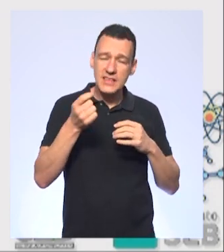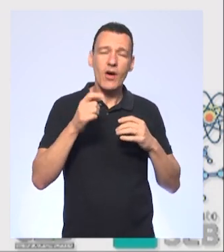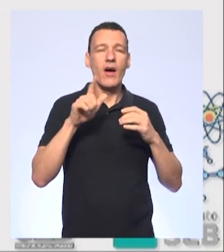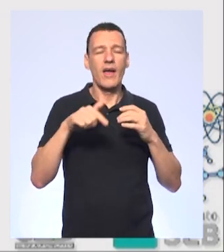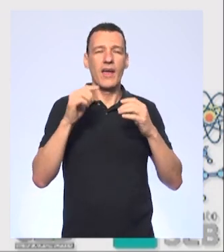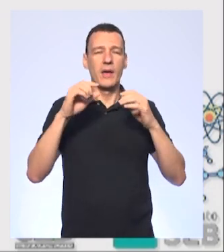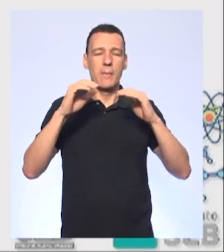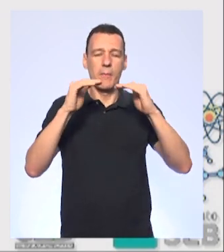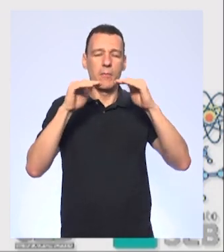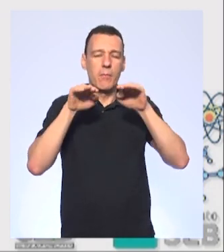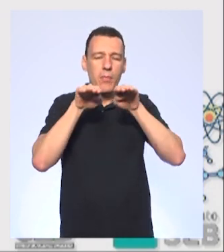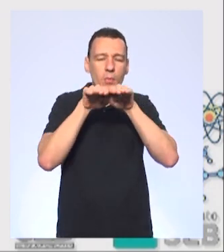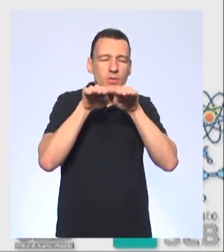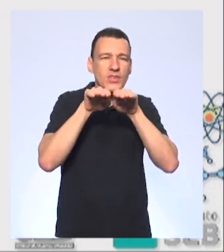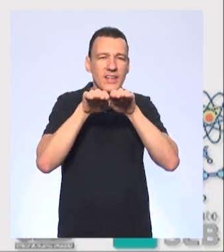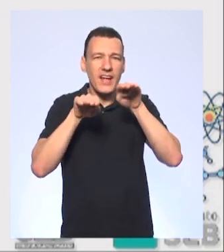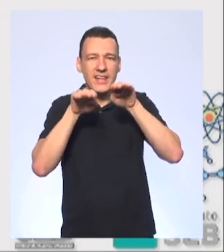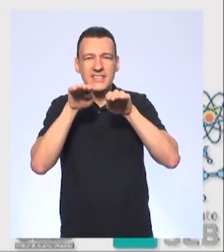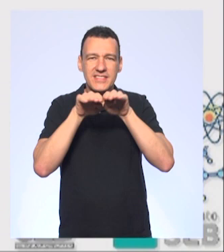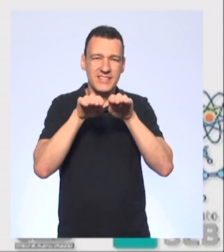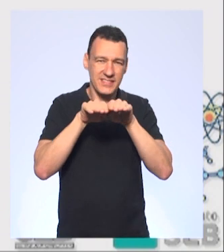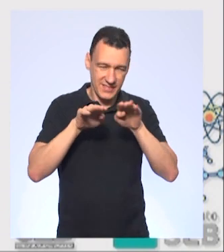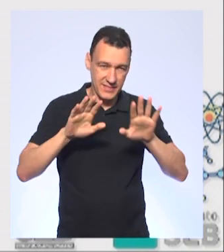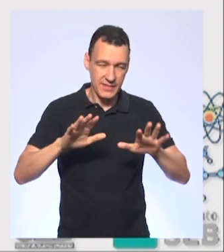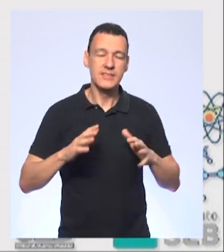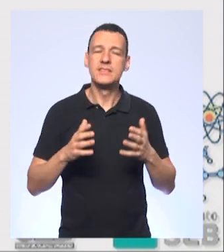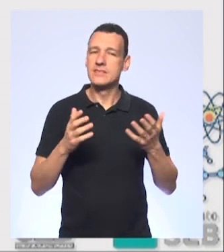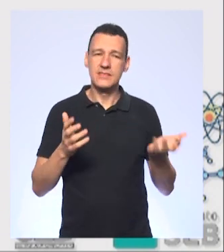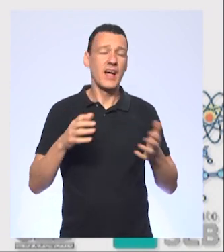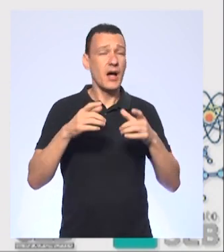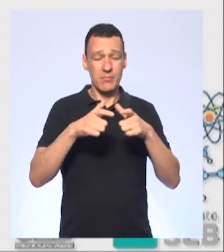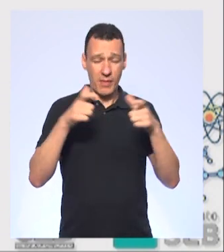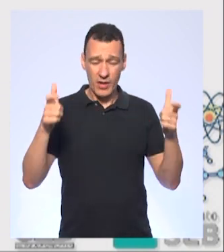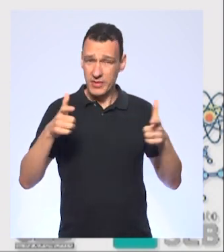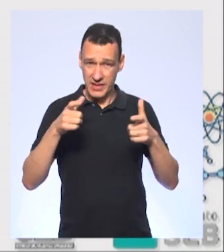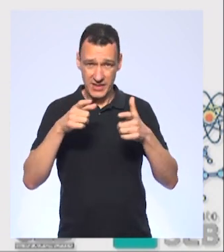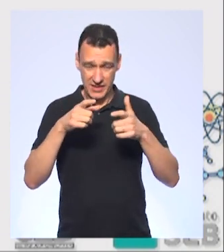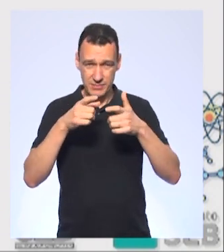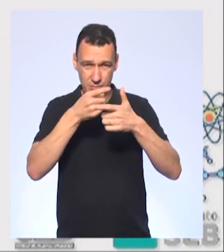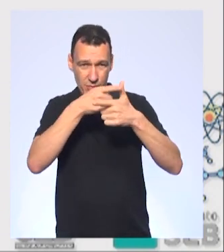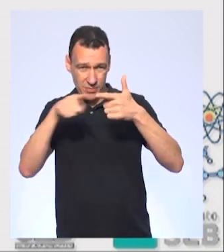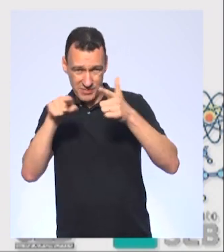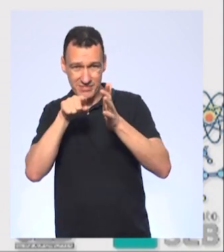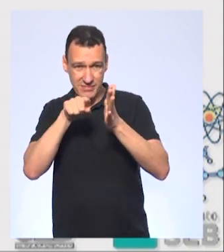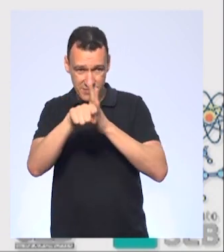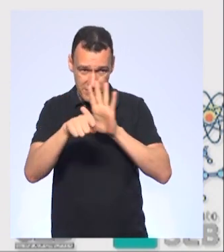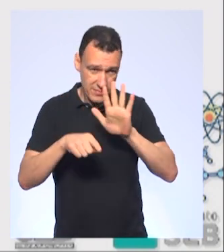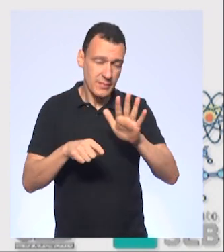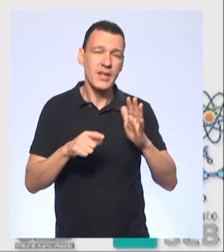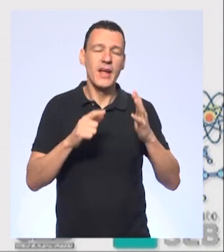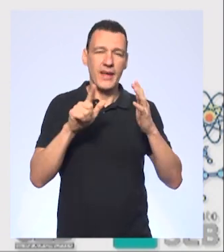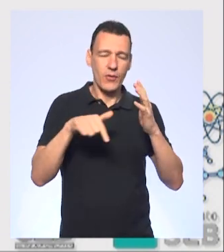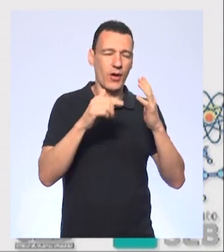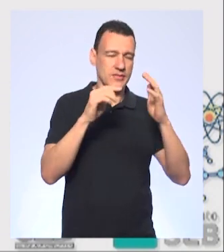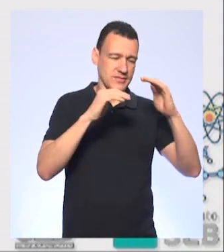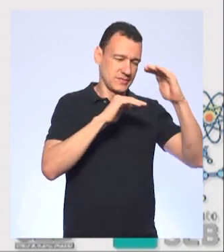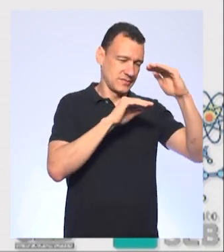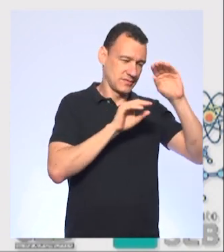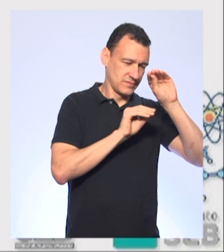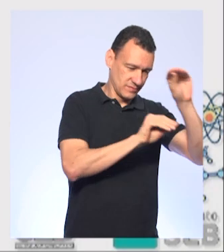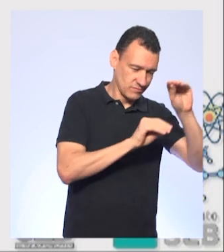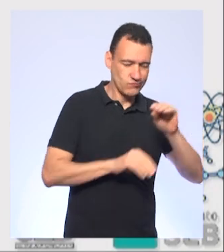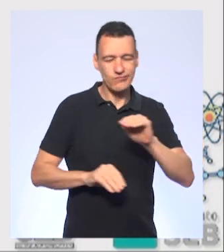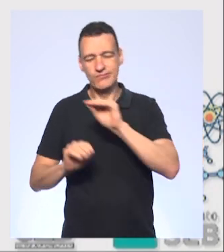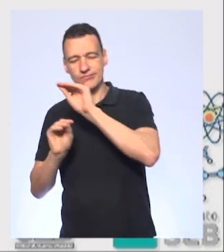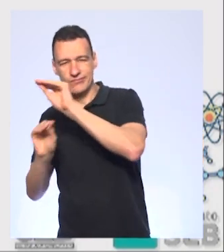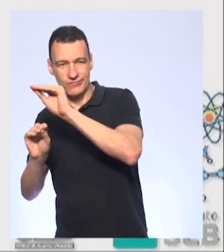proporcionalidade. 90% dos problemas ou mais terminam assim, ó. Base do triângulo grande está para a base do triângulo pequeno, assim como